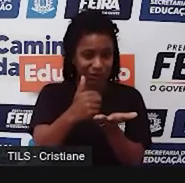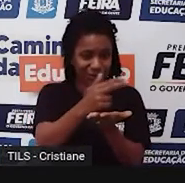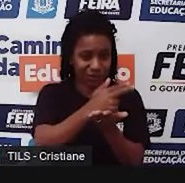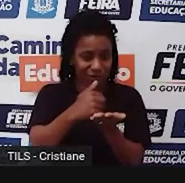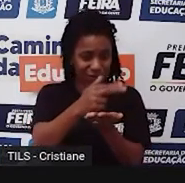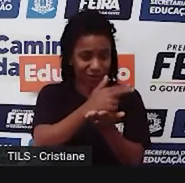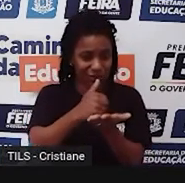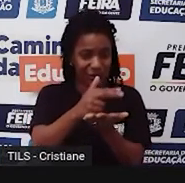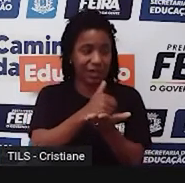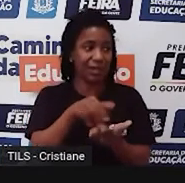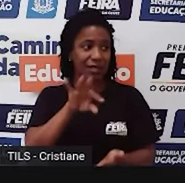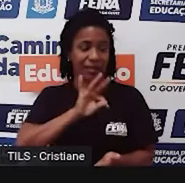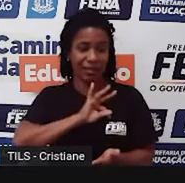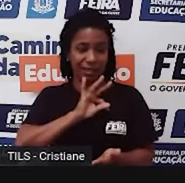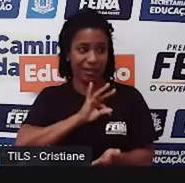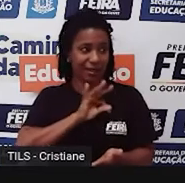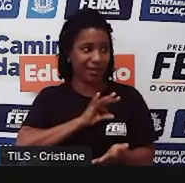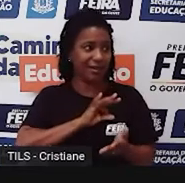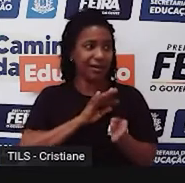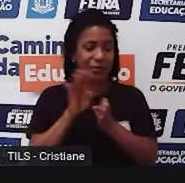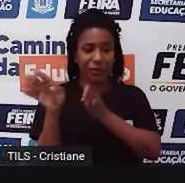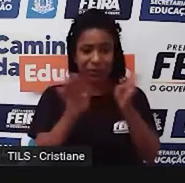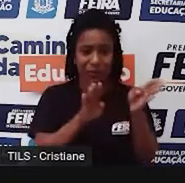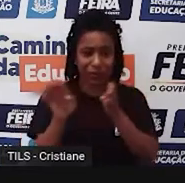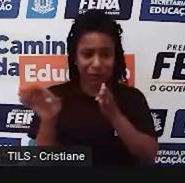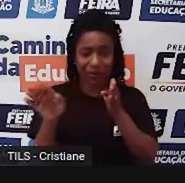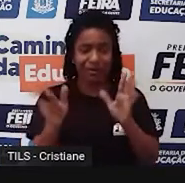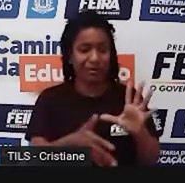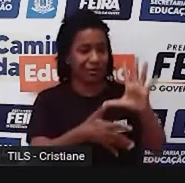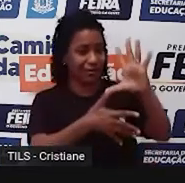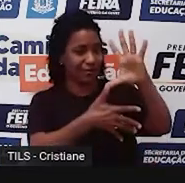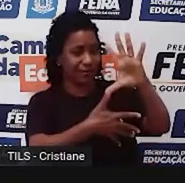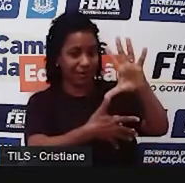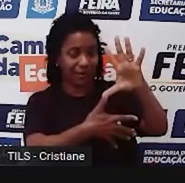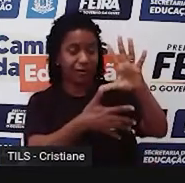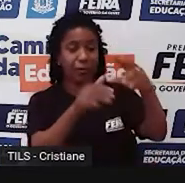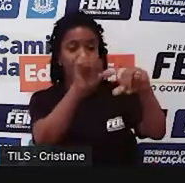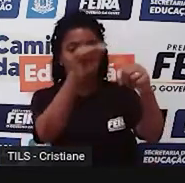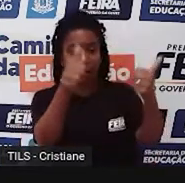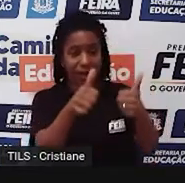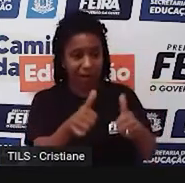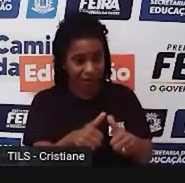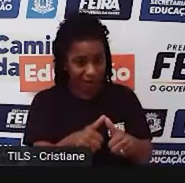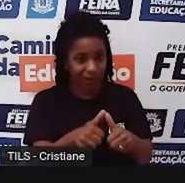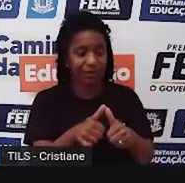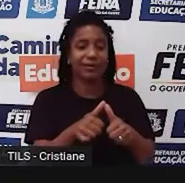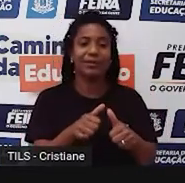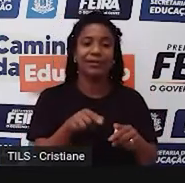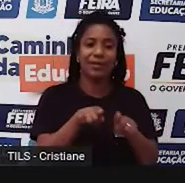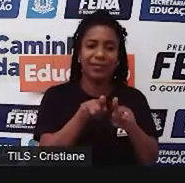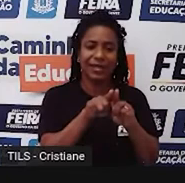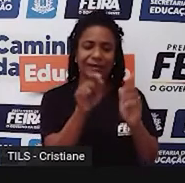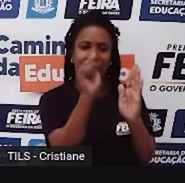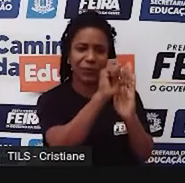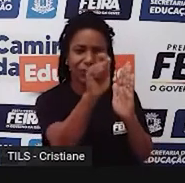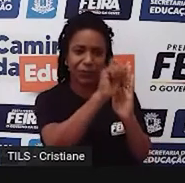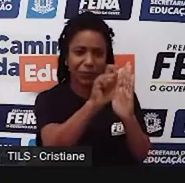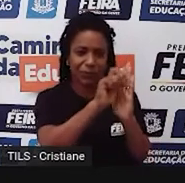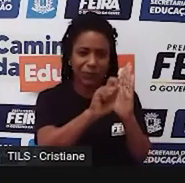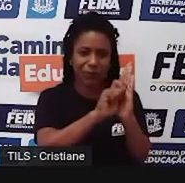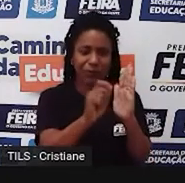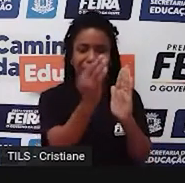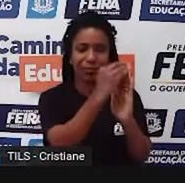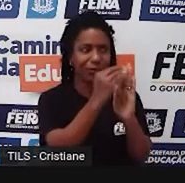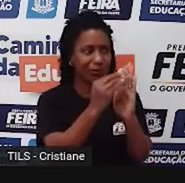cartográficos, como mapas e cartas. A cartografia sofreu uma verdadeira revolução com a